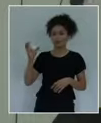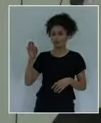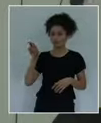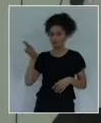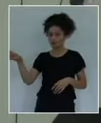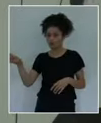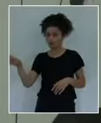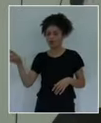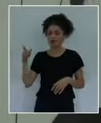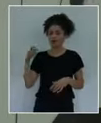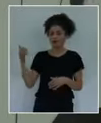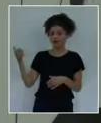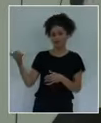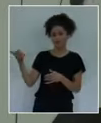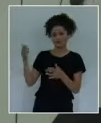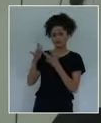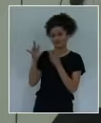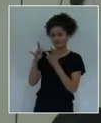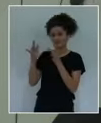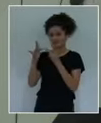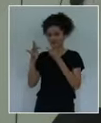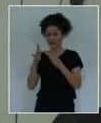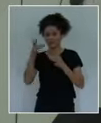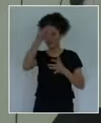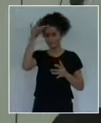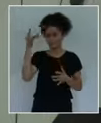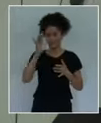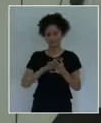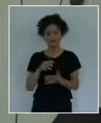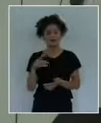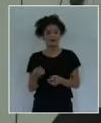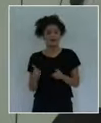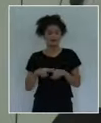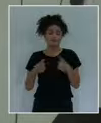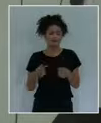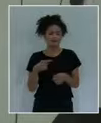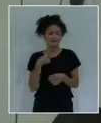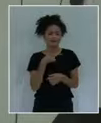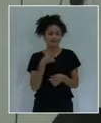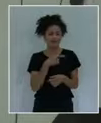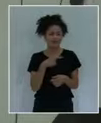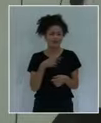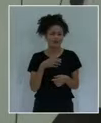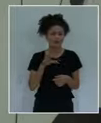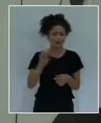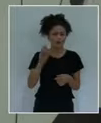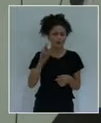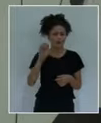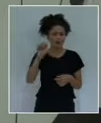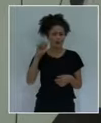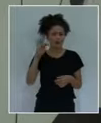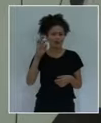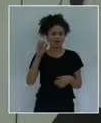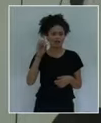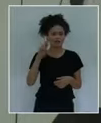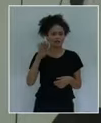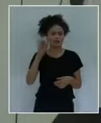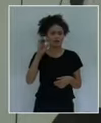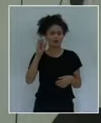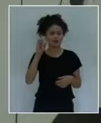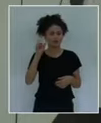Oratórios, por exemplo, o Ribeirão de lá, nós temos até mais de 8, 9 horas para a